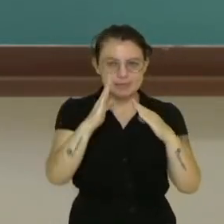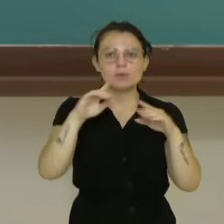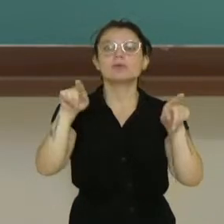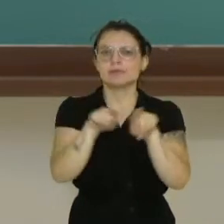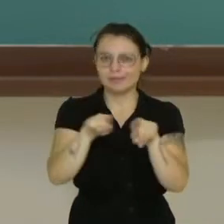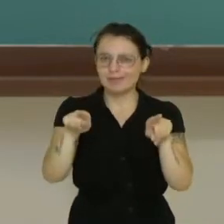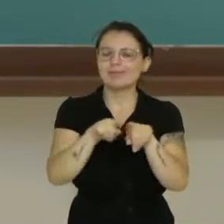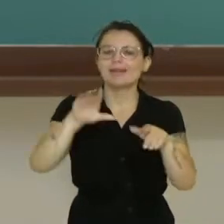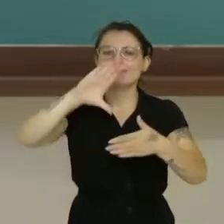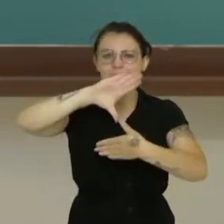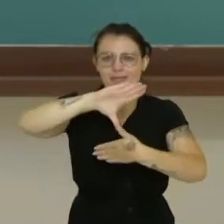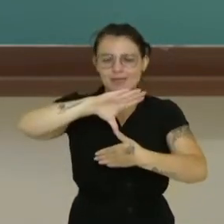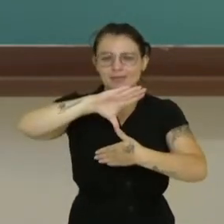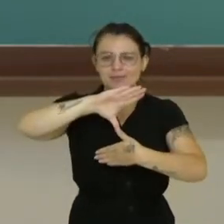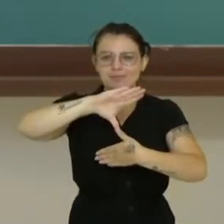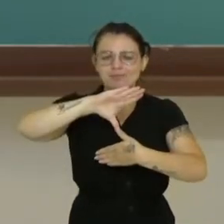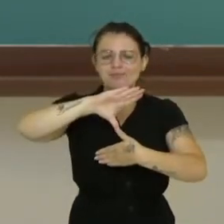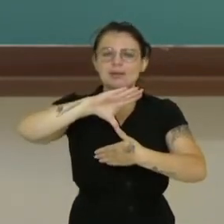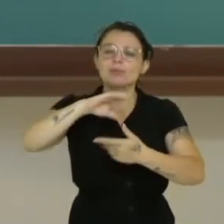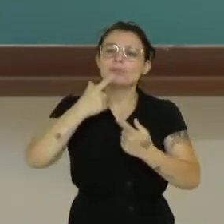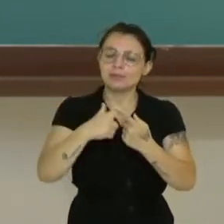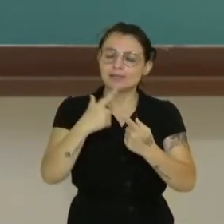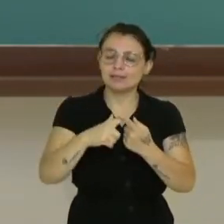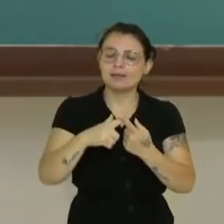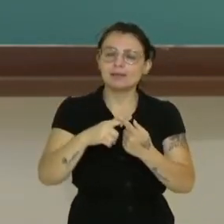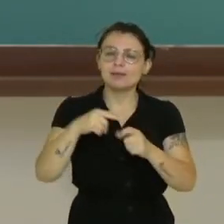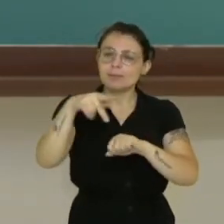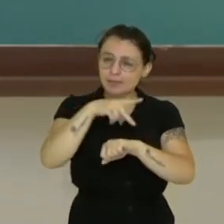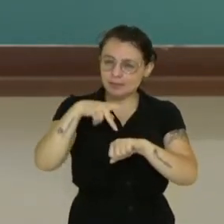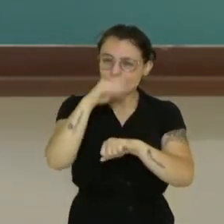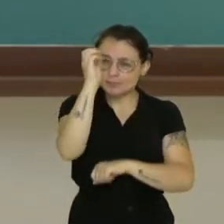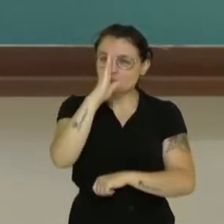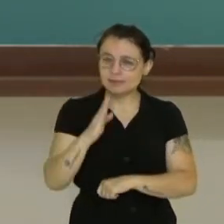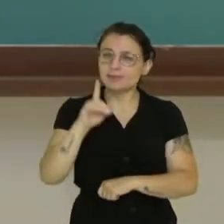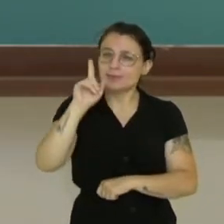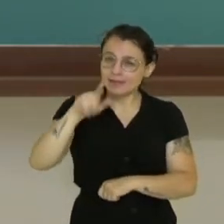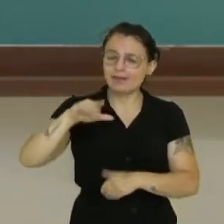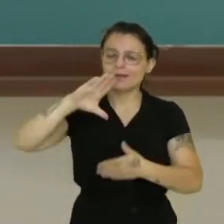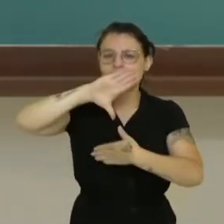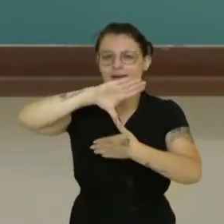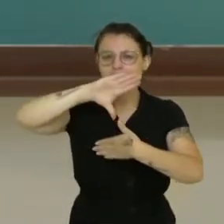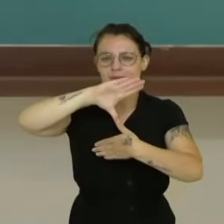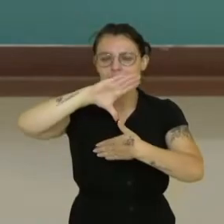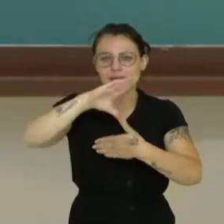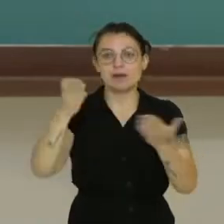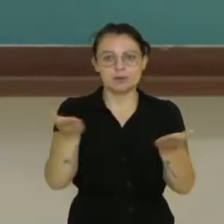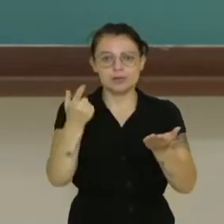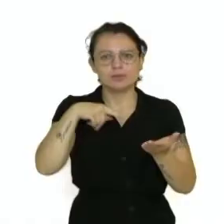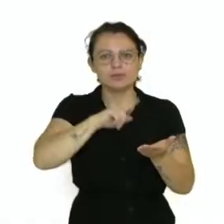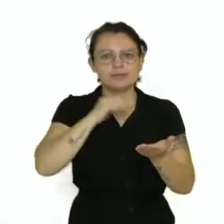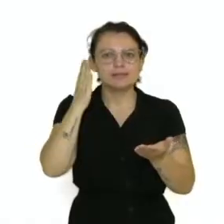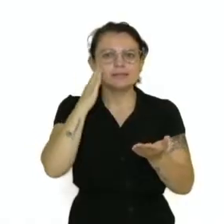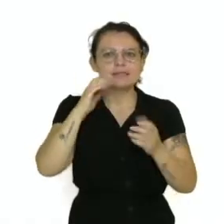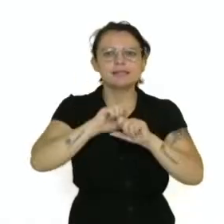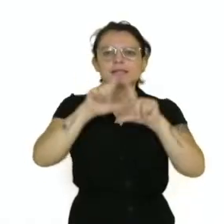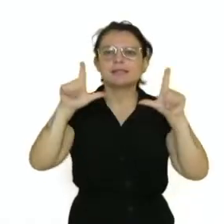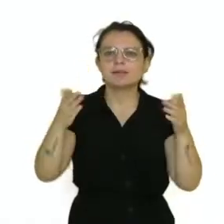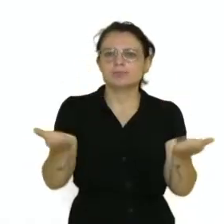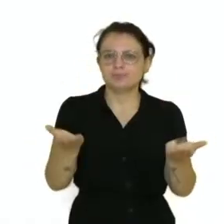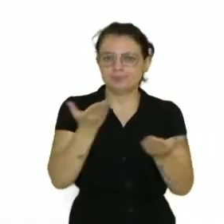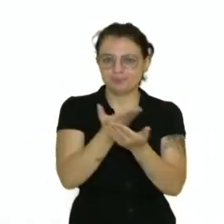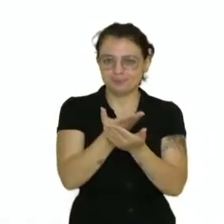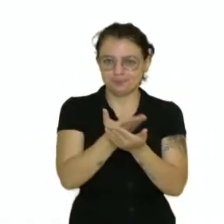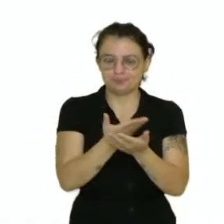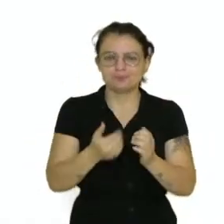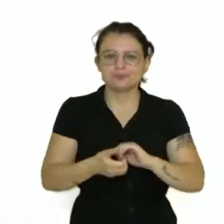o Brasil é um país americano e a gente vai entender um pouquinho mais disso nessa aula. O objetivo da aula é